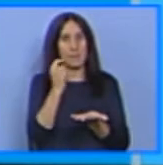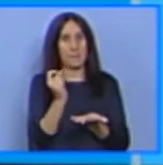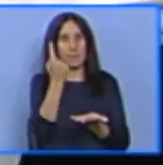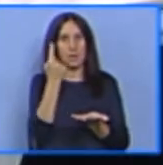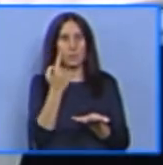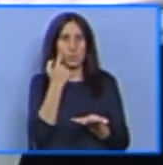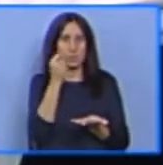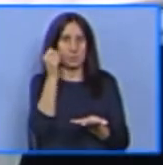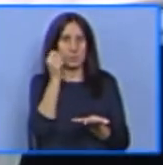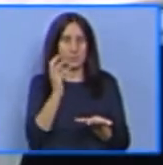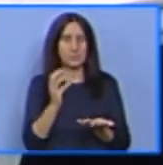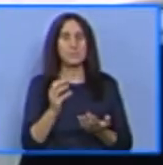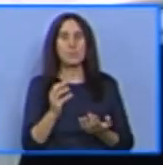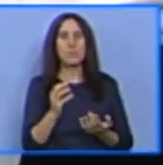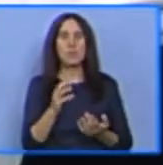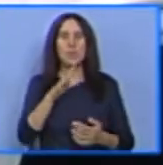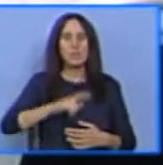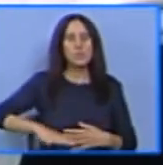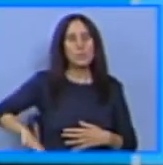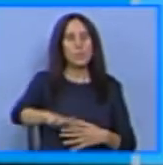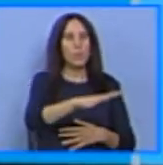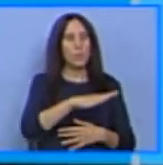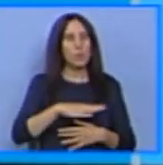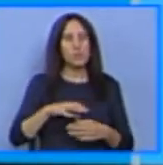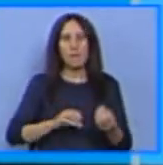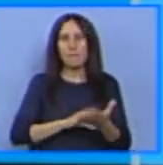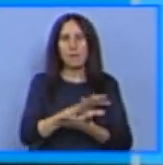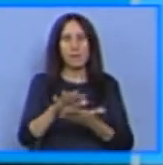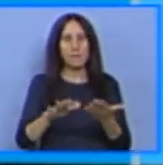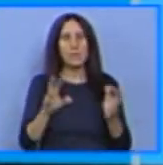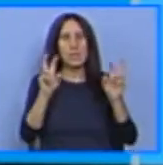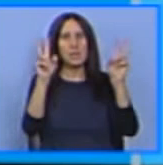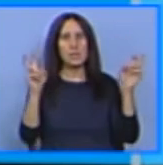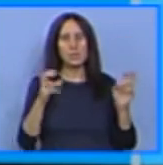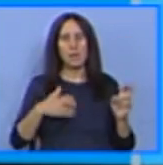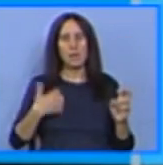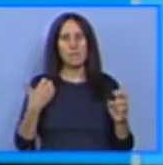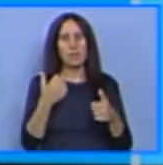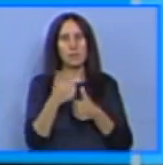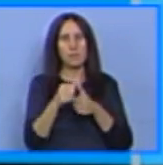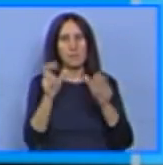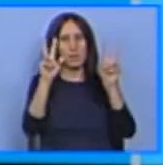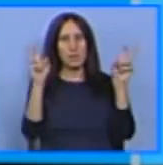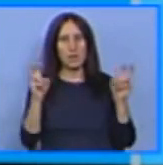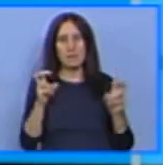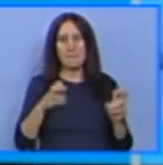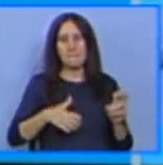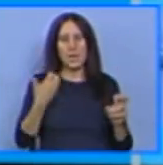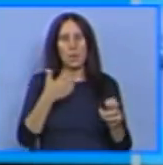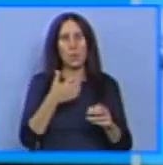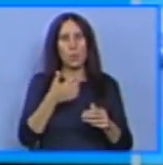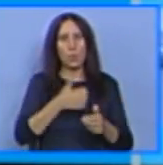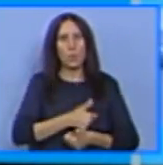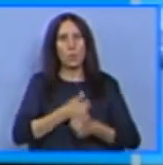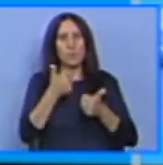é conhecida, não é? Lisboa está sob estado de sítio. Há a chamada revolta da batata, que é uma espécie de motim urbano em que as pessoas se